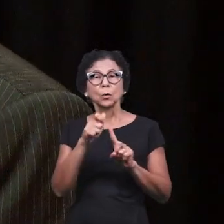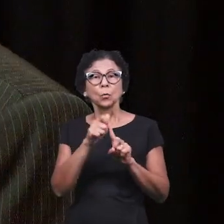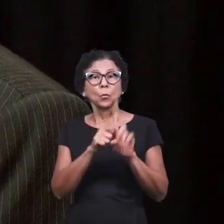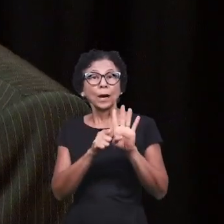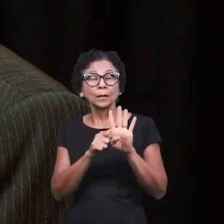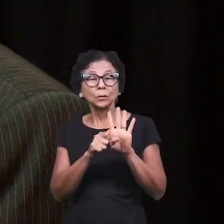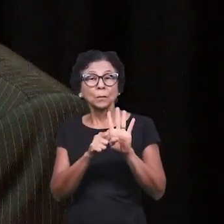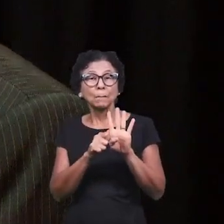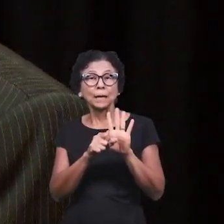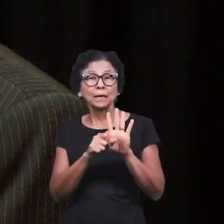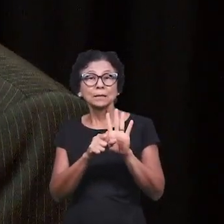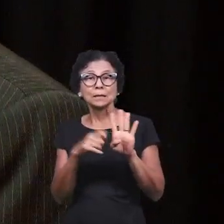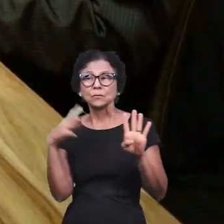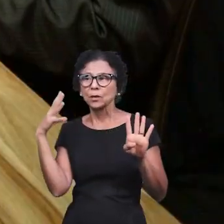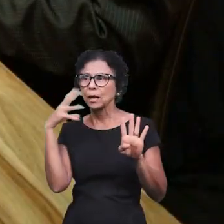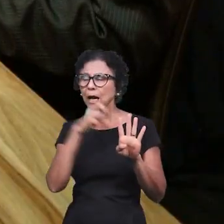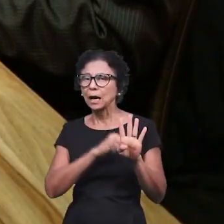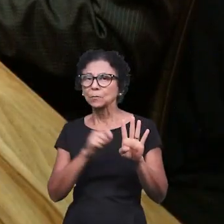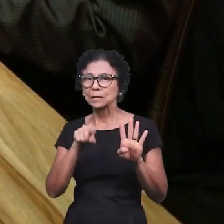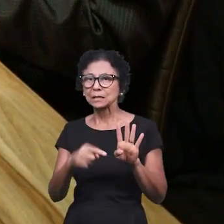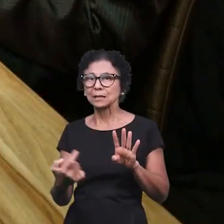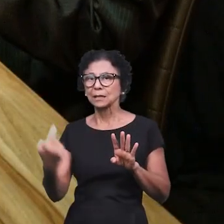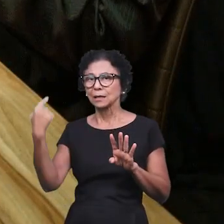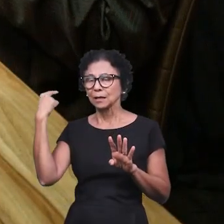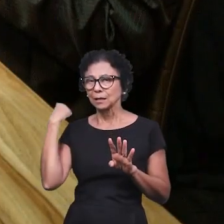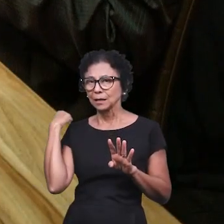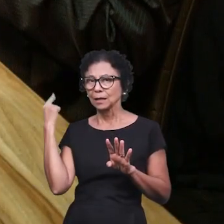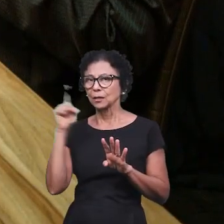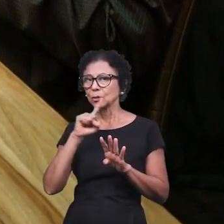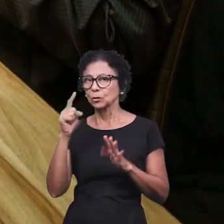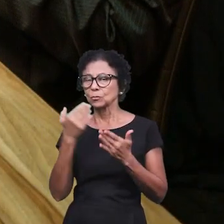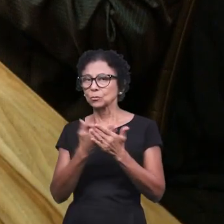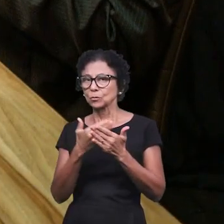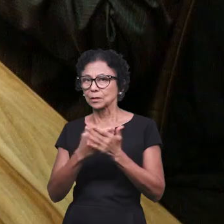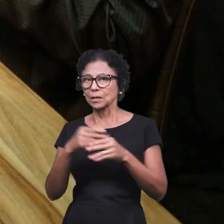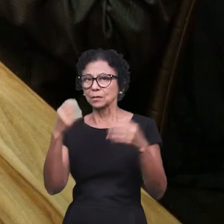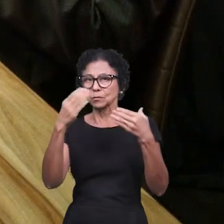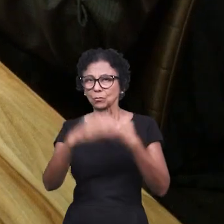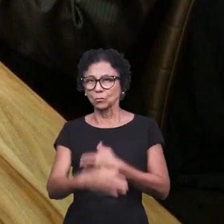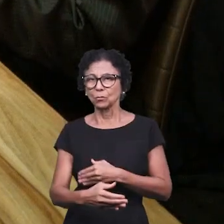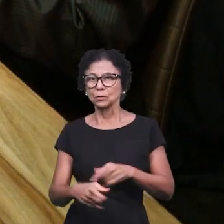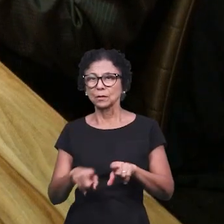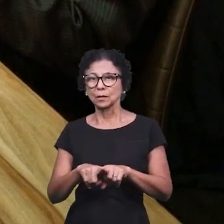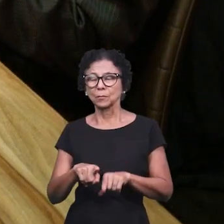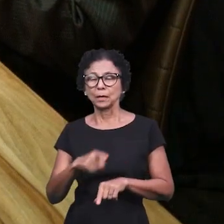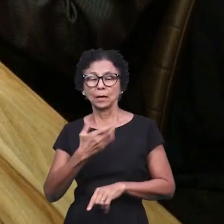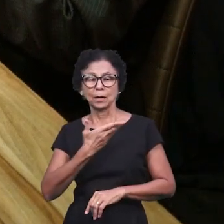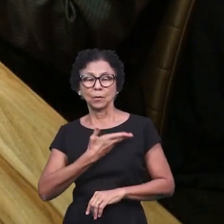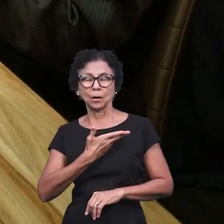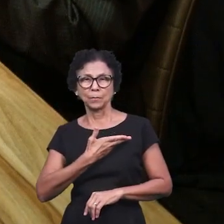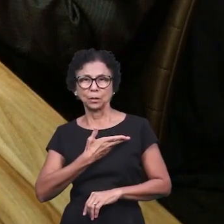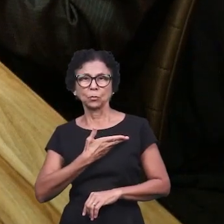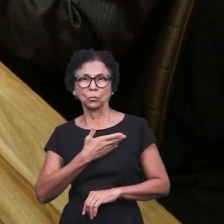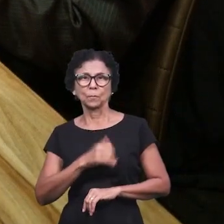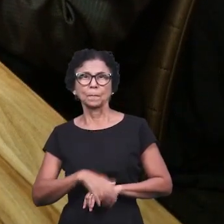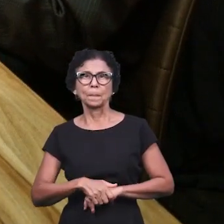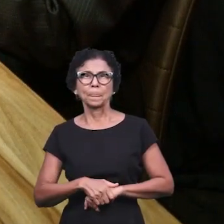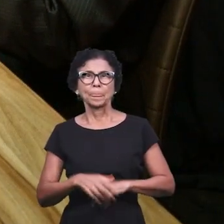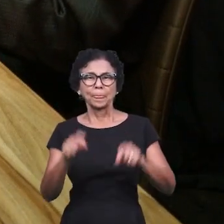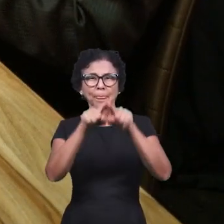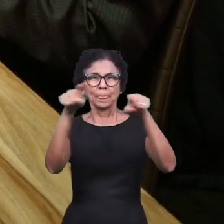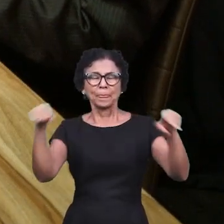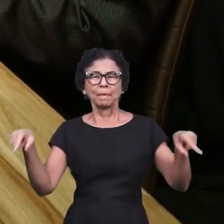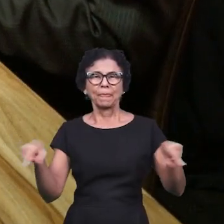é o prazo do edital, né? Quando... 3, 4 meses. Então, se eu não tivesse estudado lá atrás, para um concurso, inclusive os meus colegas na época,